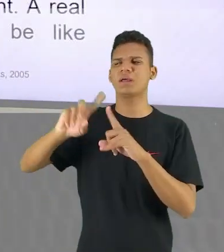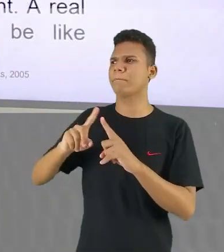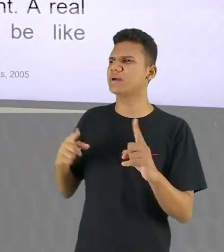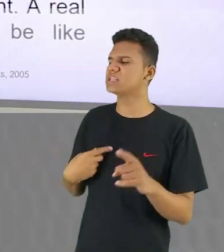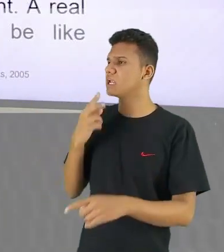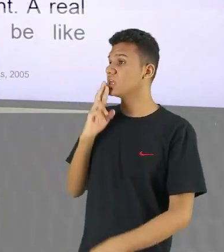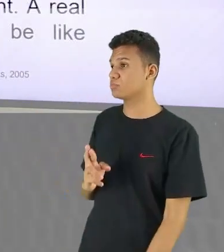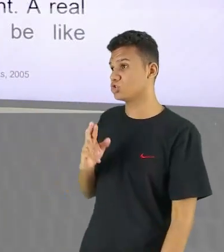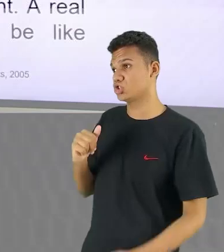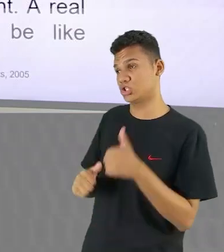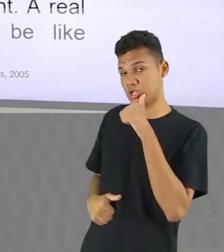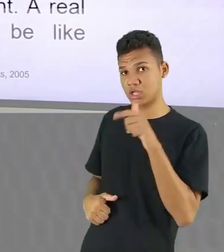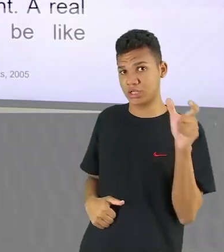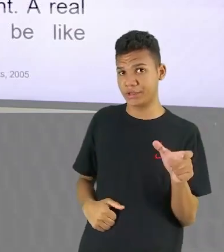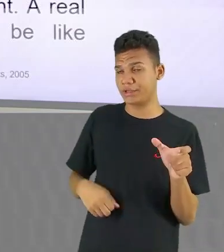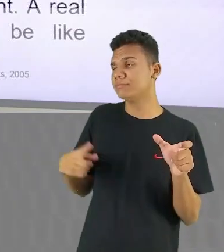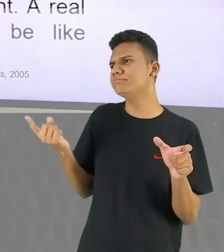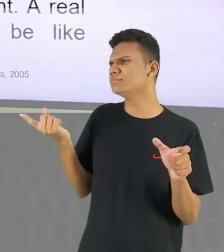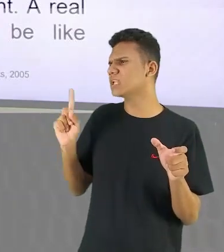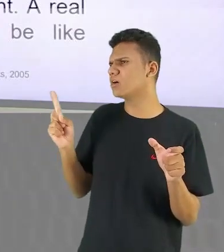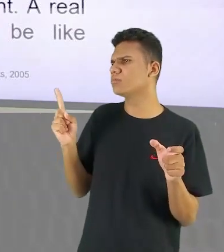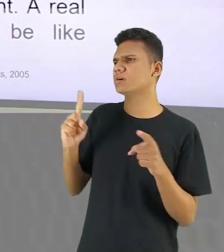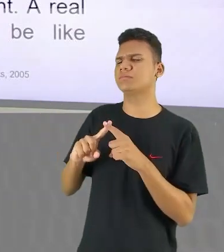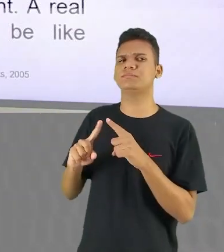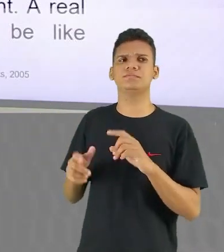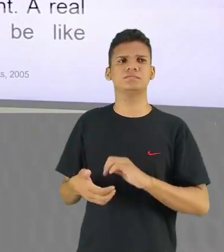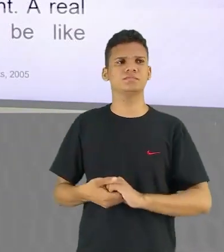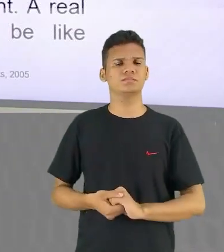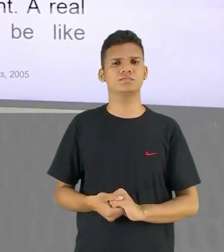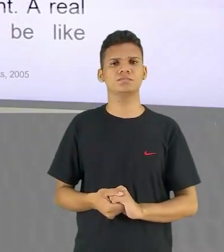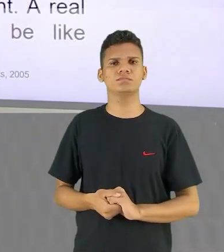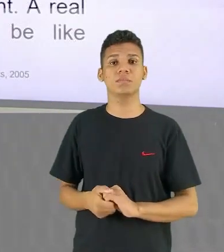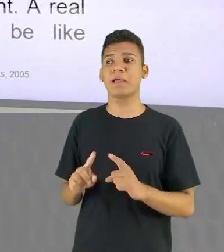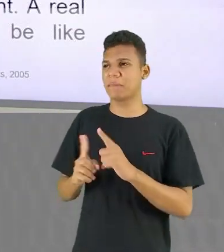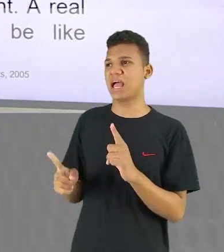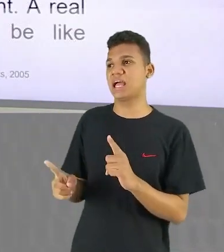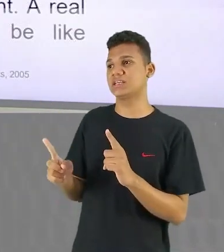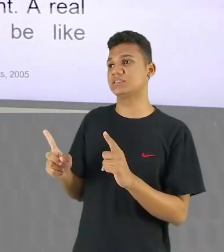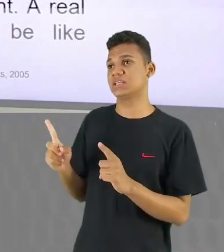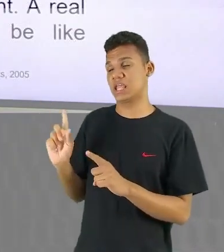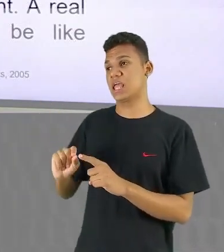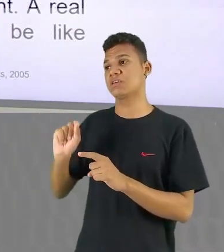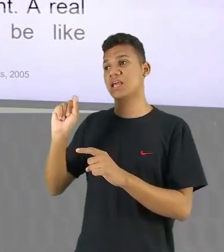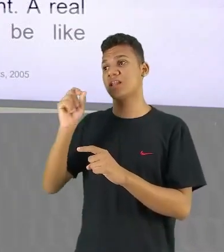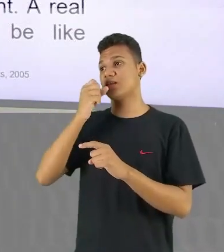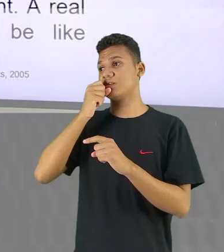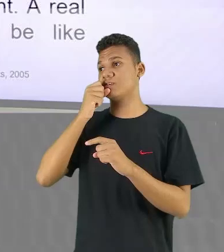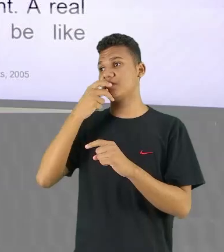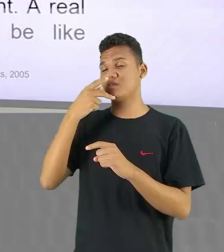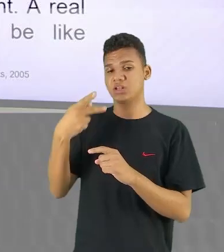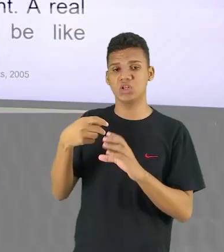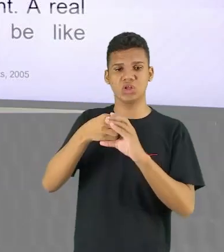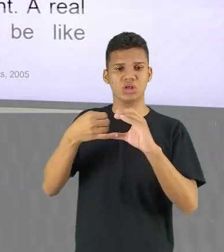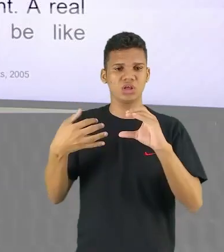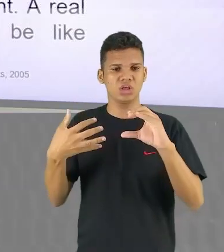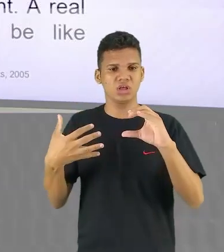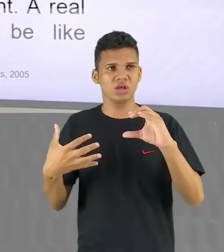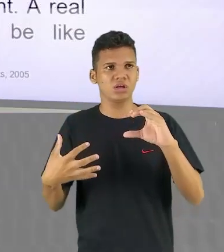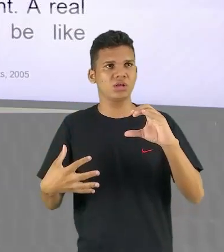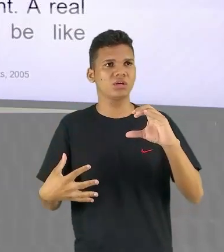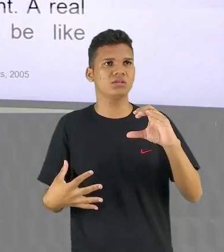não, I was going to say neutral. Ela iria caracterizar Los Angeles como uma